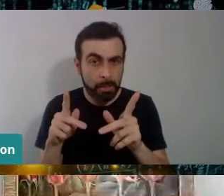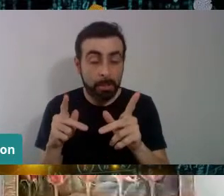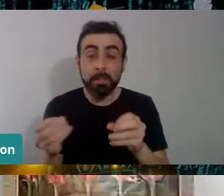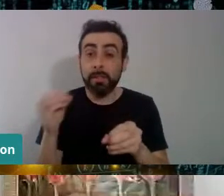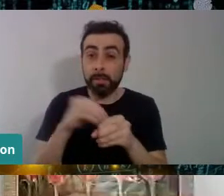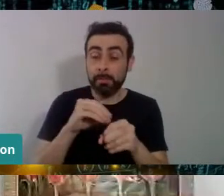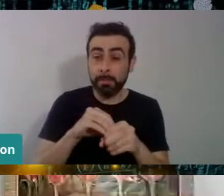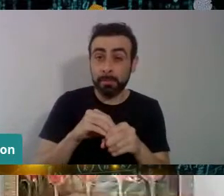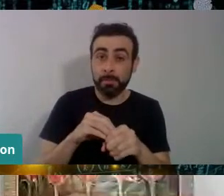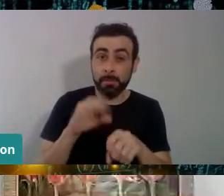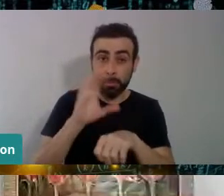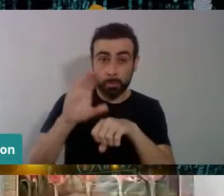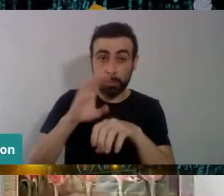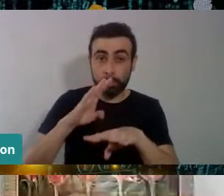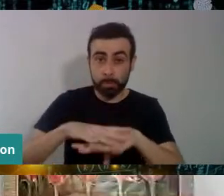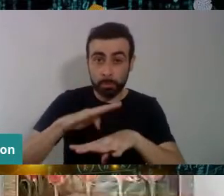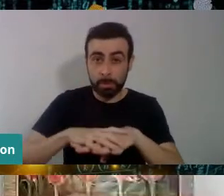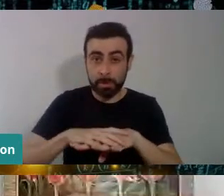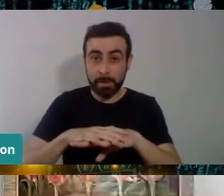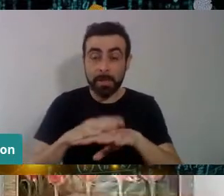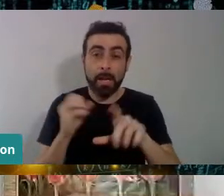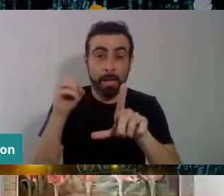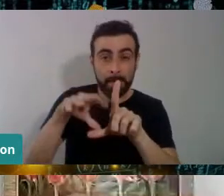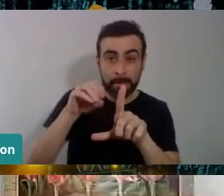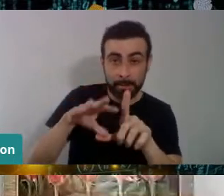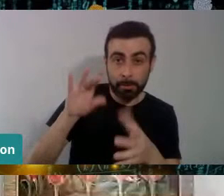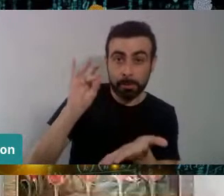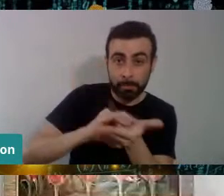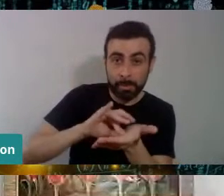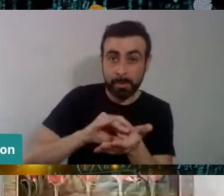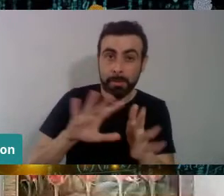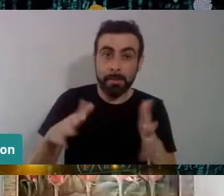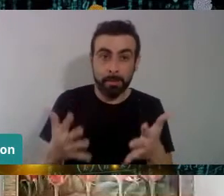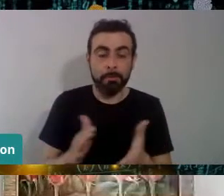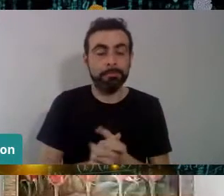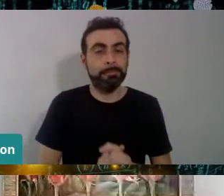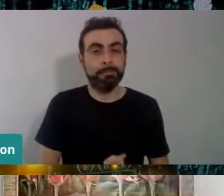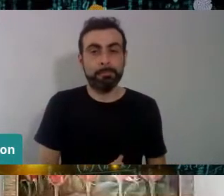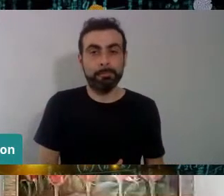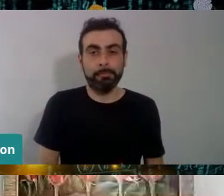de matemática em licenciatura plena, depois que